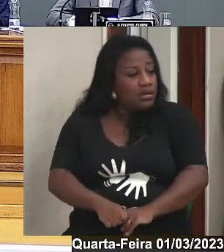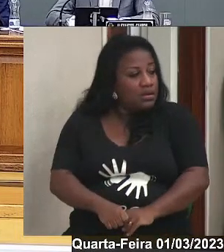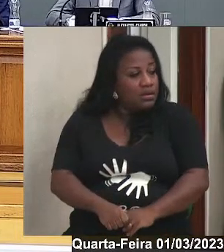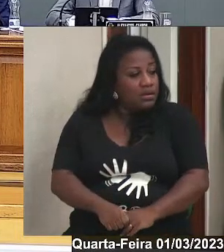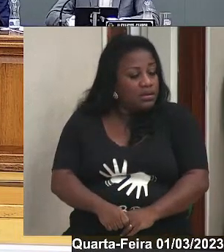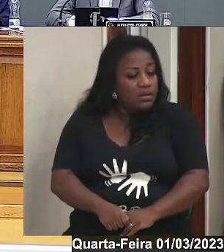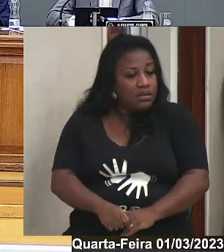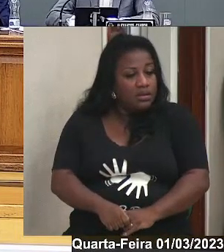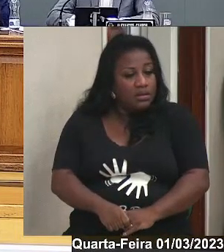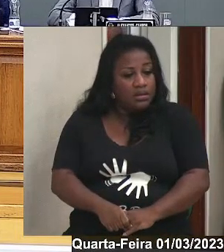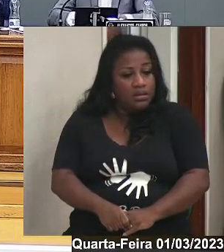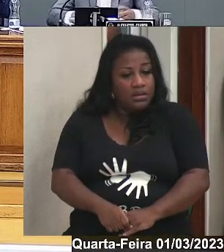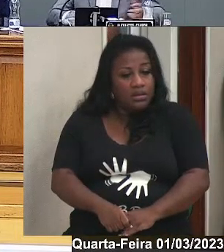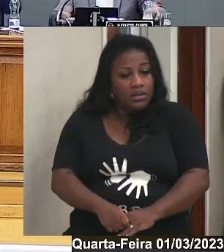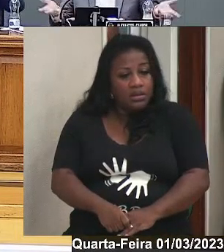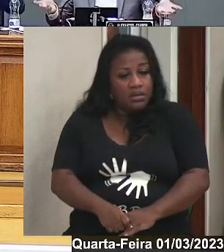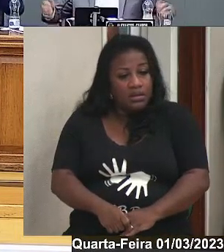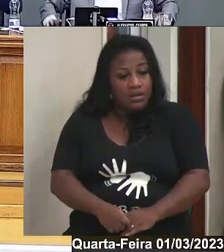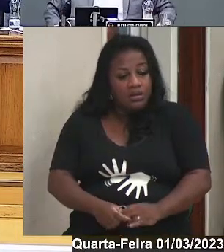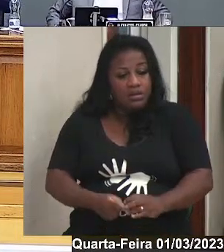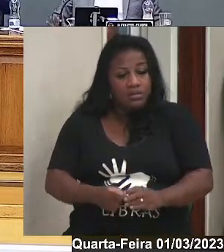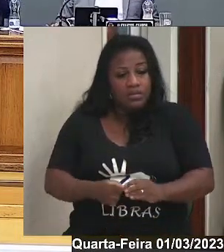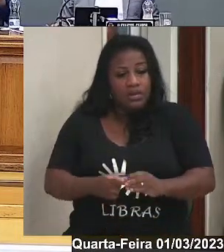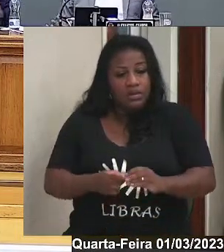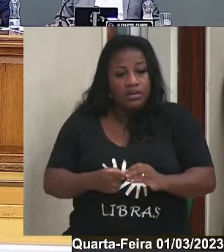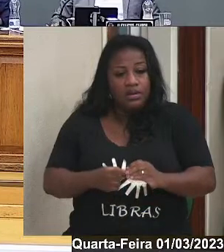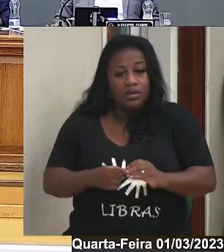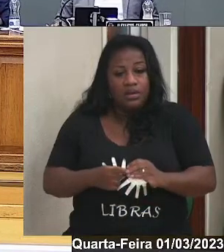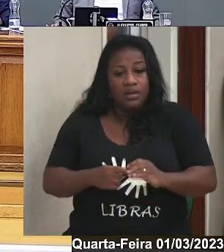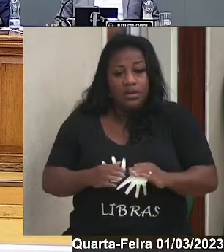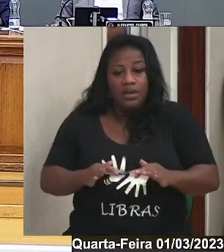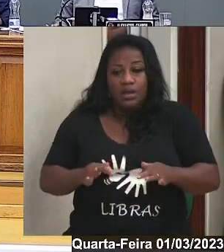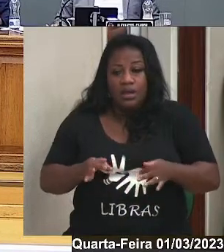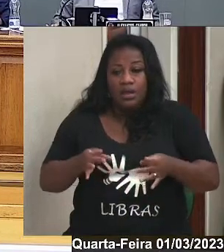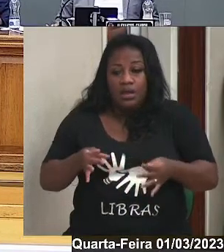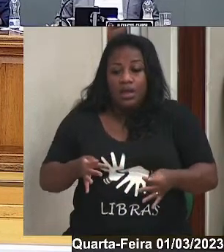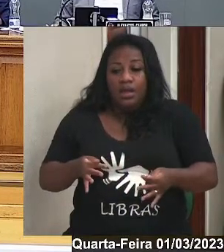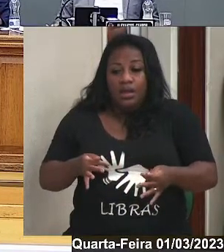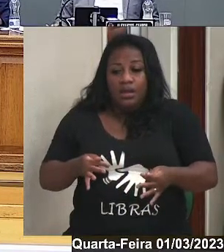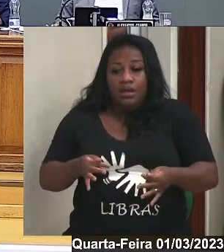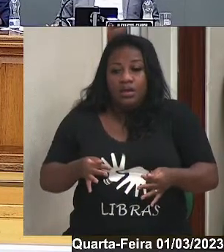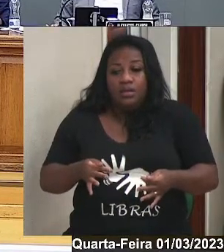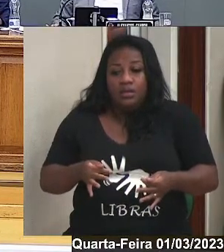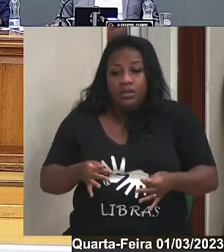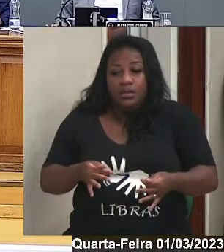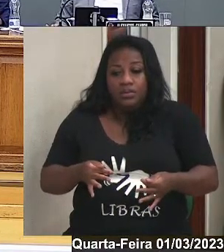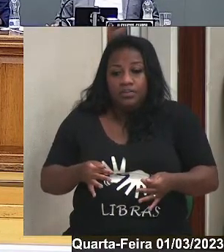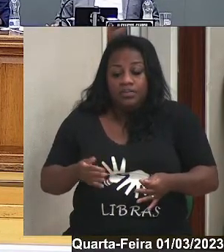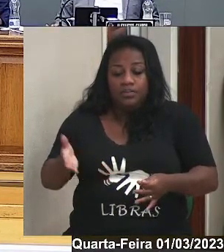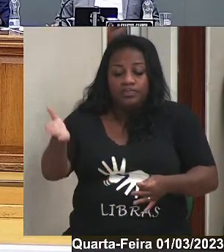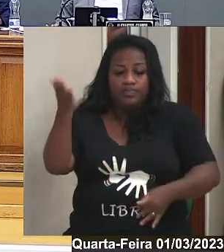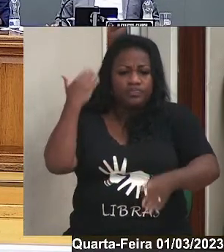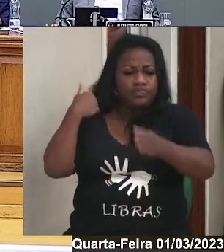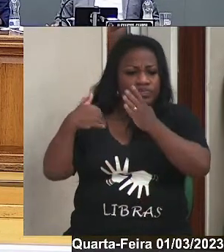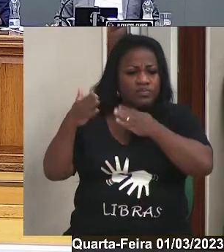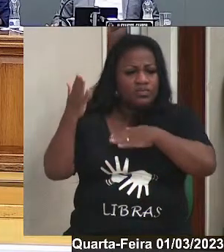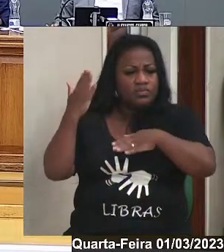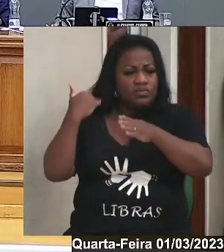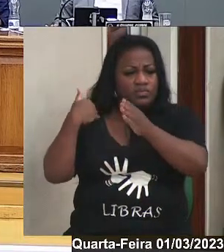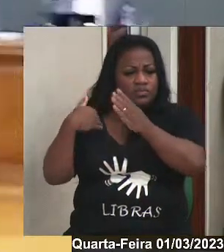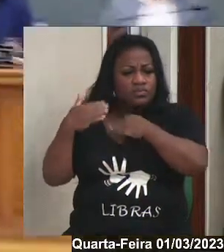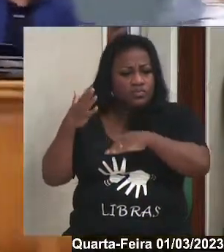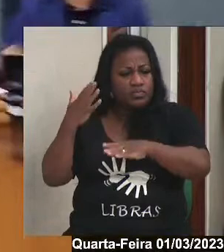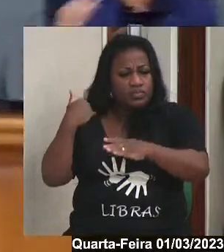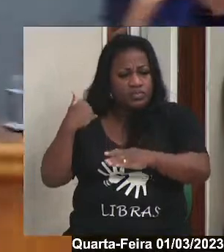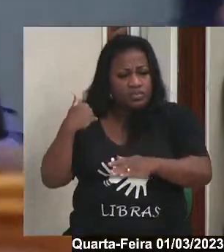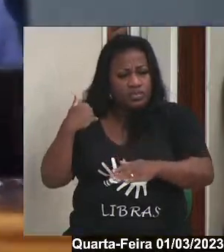até para findar esse assunto, antes mesmo da justificativa do voto do vereador, antigamente, e eu não estou